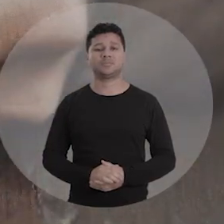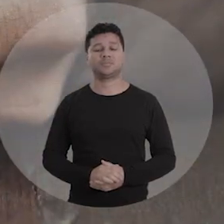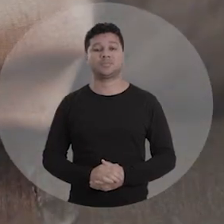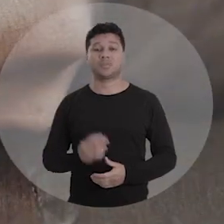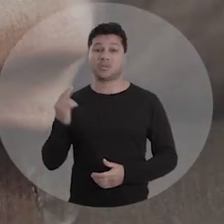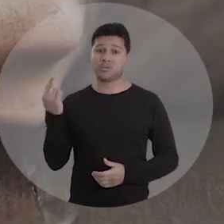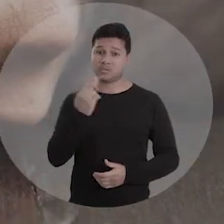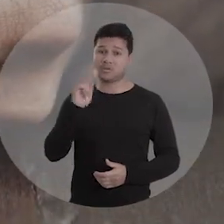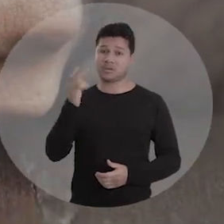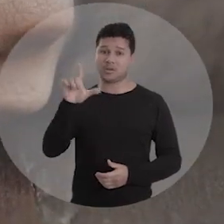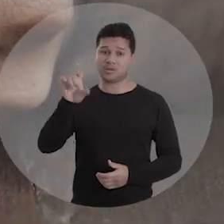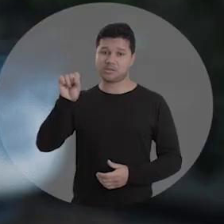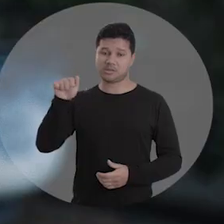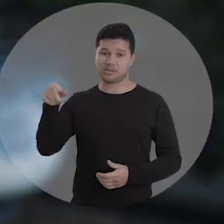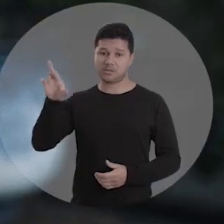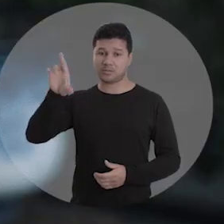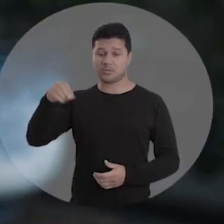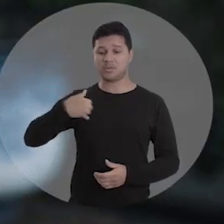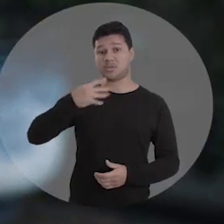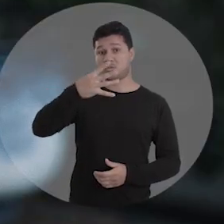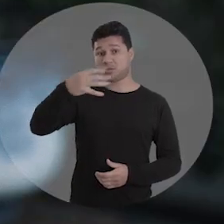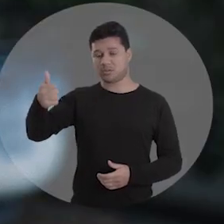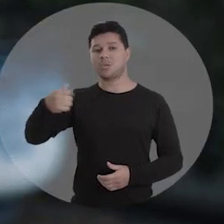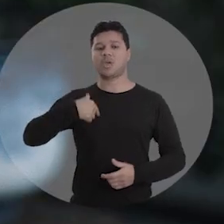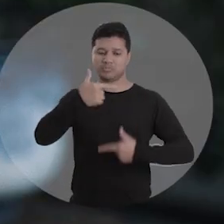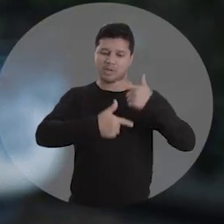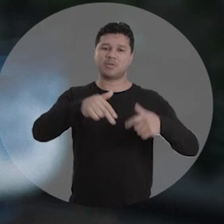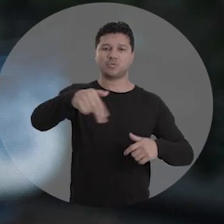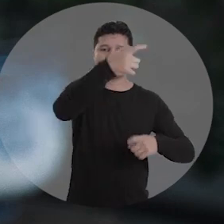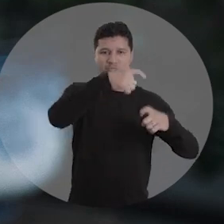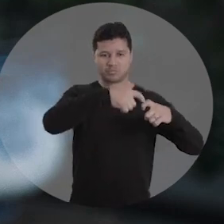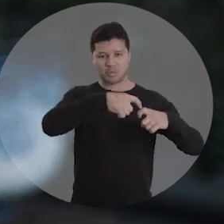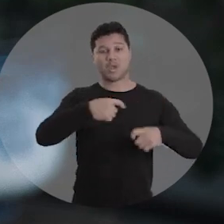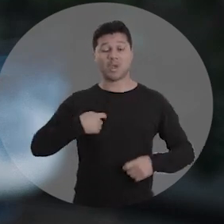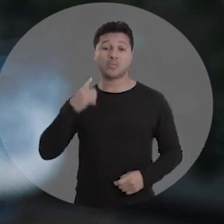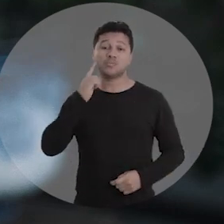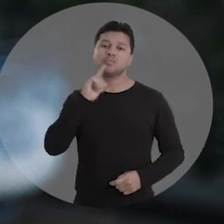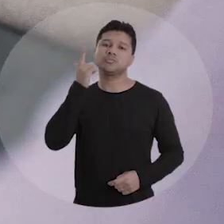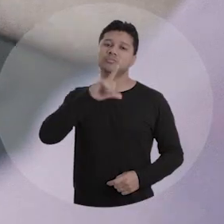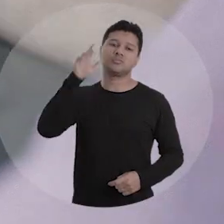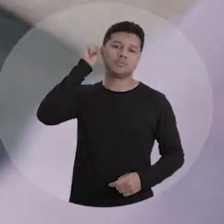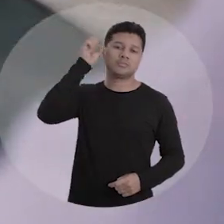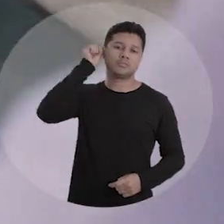sou e lisandro em 41 anos só o cirurgião e só um surdo que o